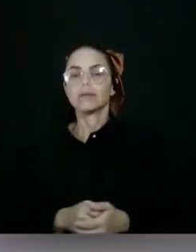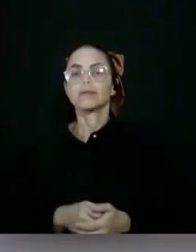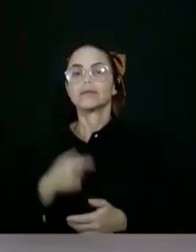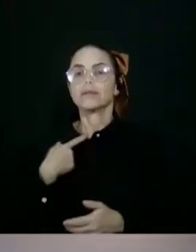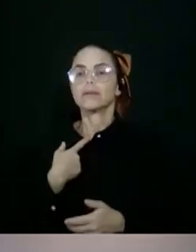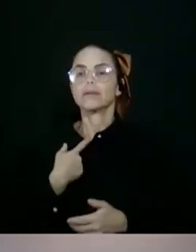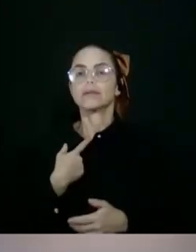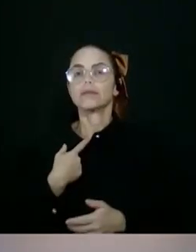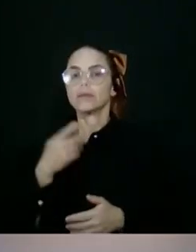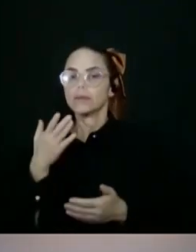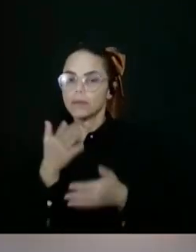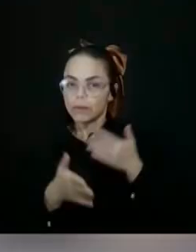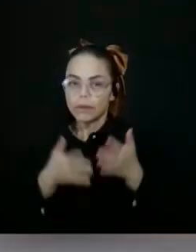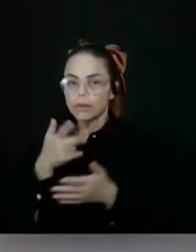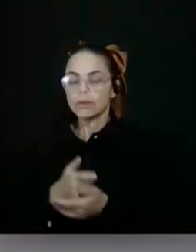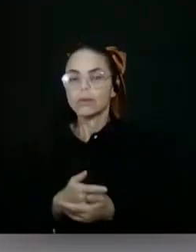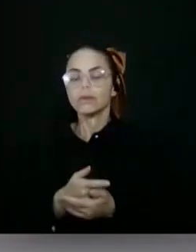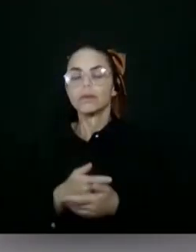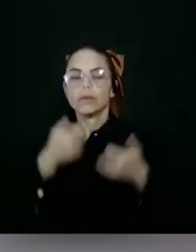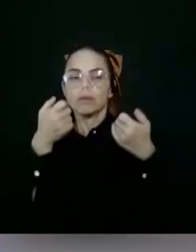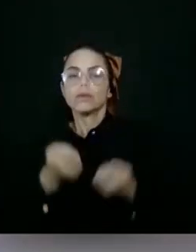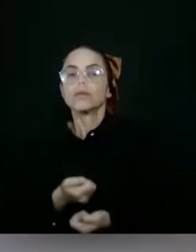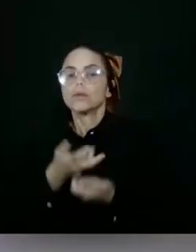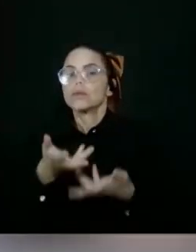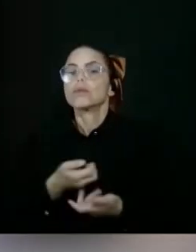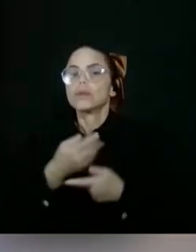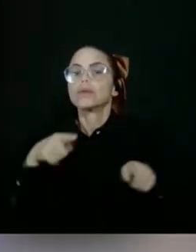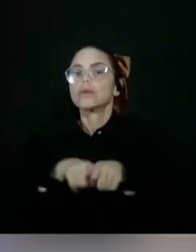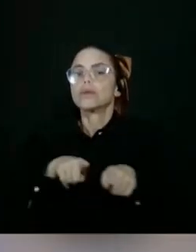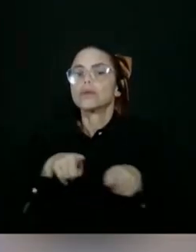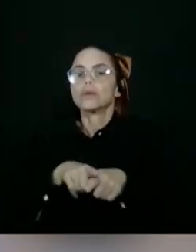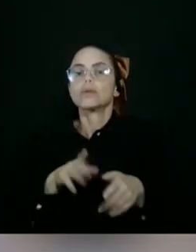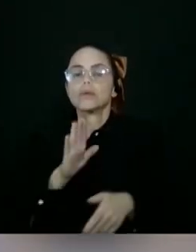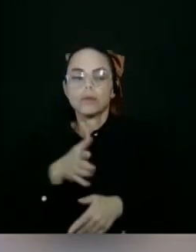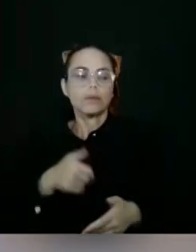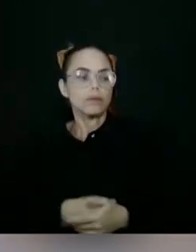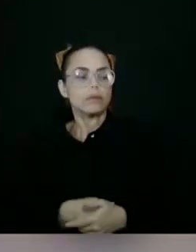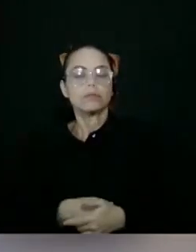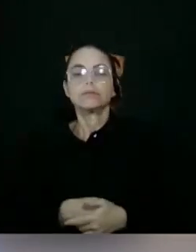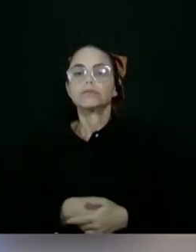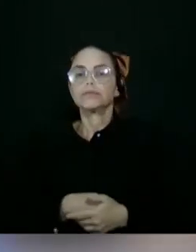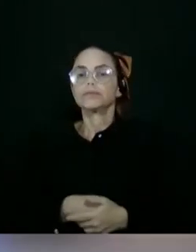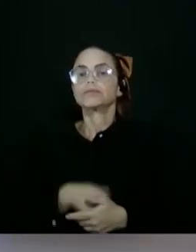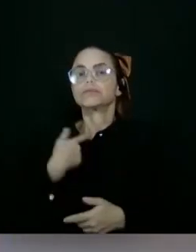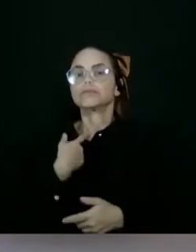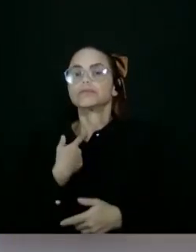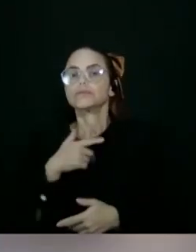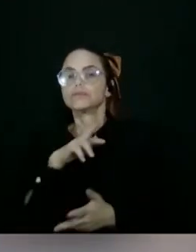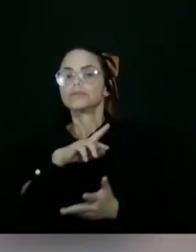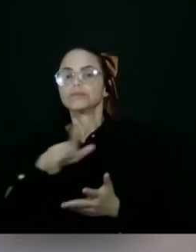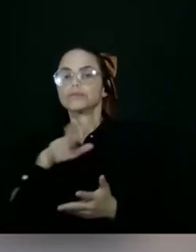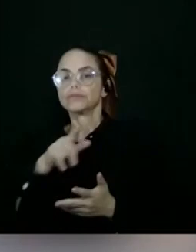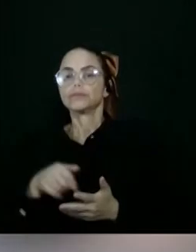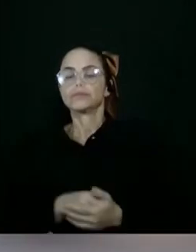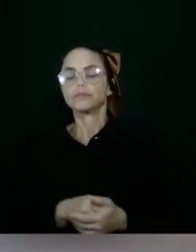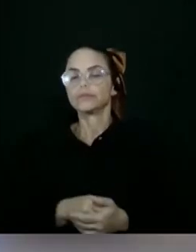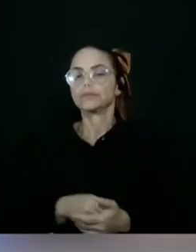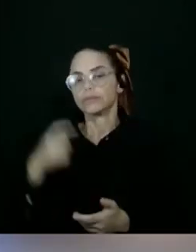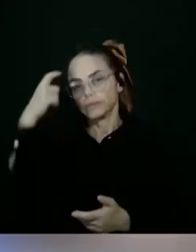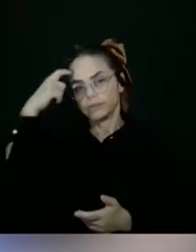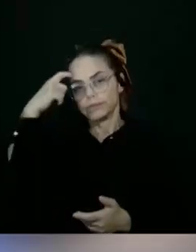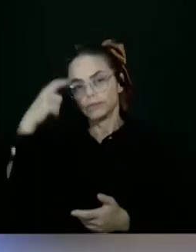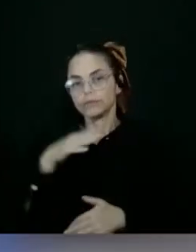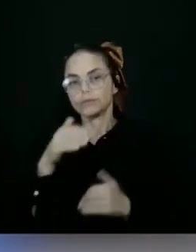falar, expor aquilo que aconteceu, mas também já tratando de forma diferenciada, pensando em todo um